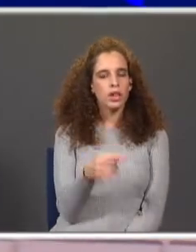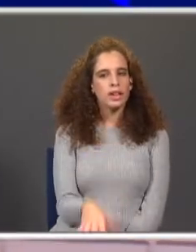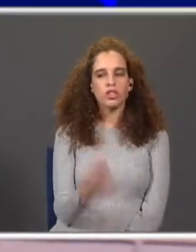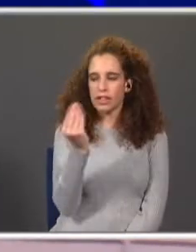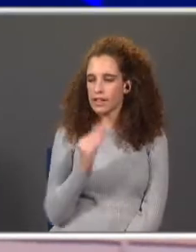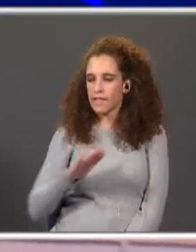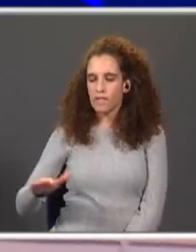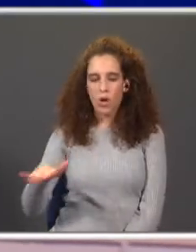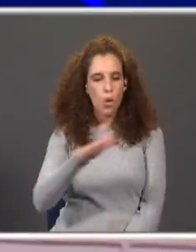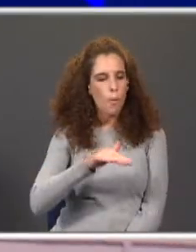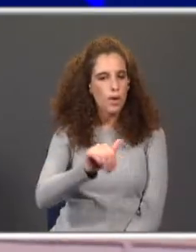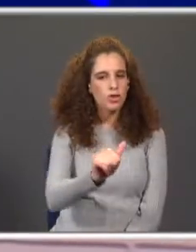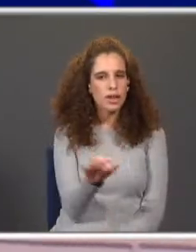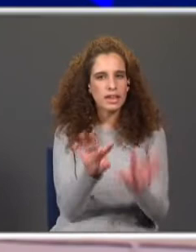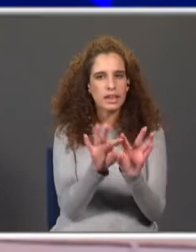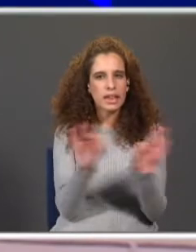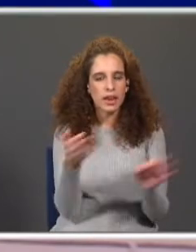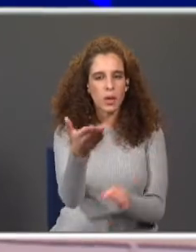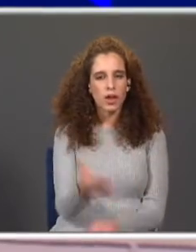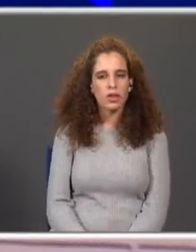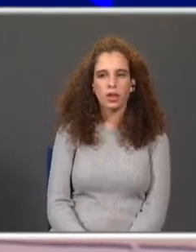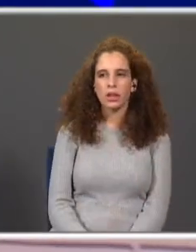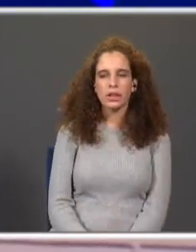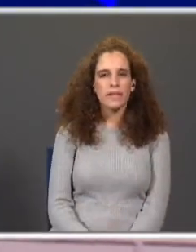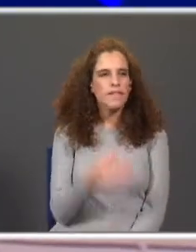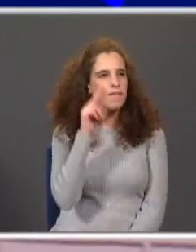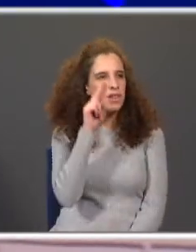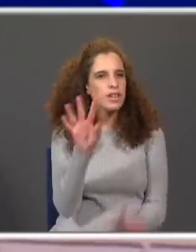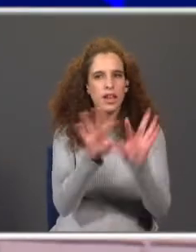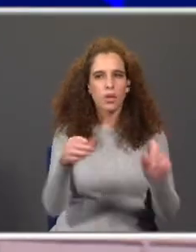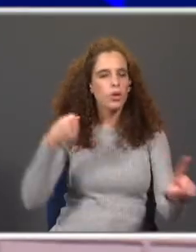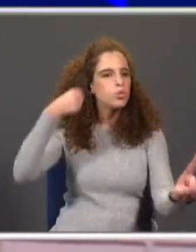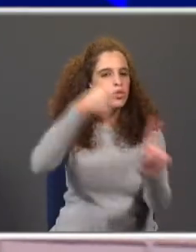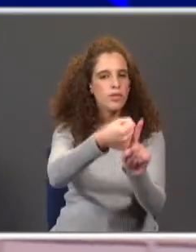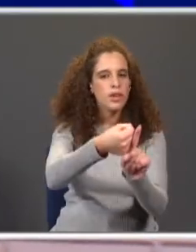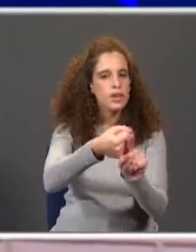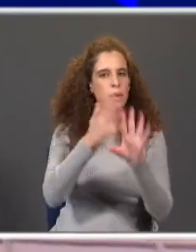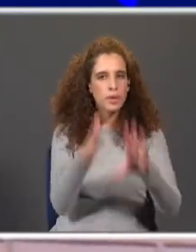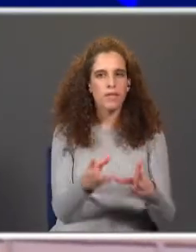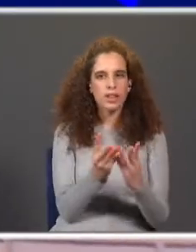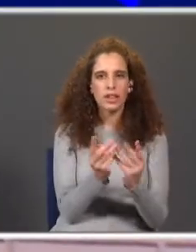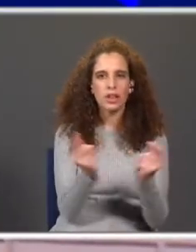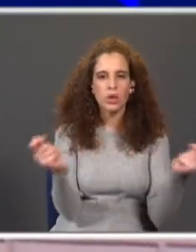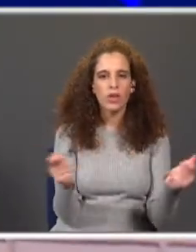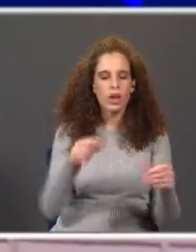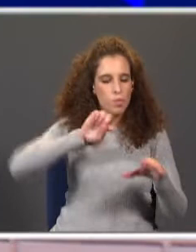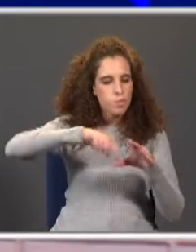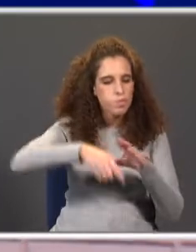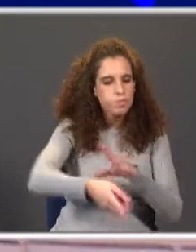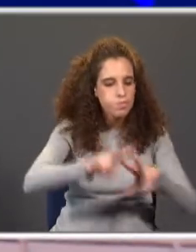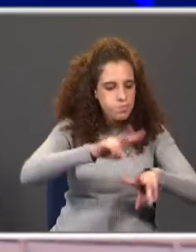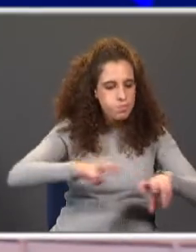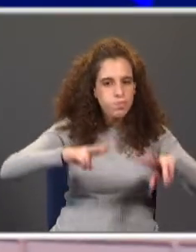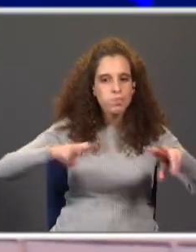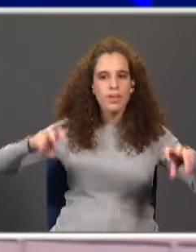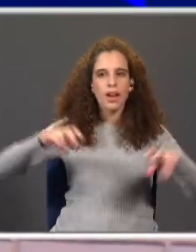tu encaravas como uma selva, como um desafio que tinhas que resolver e que tinhas que explorar.